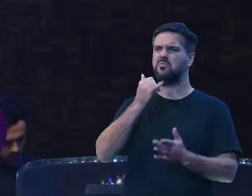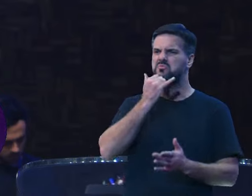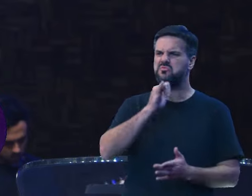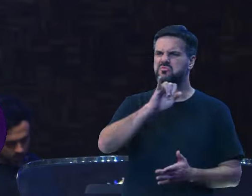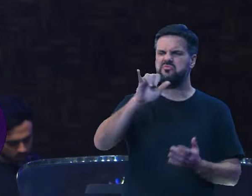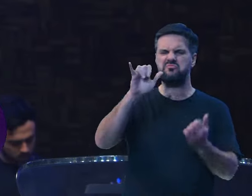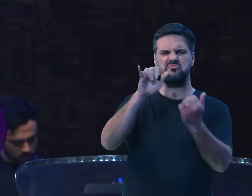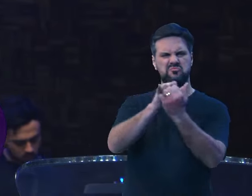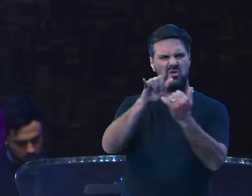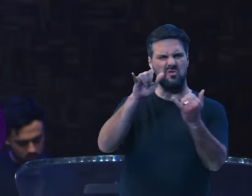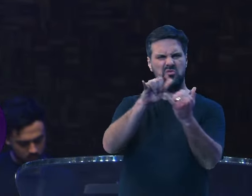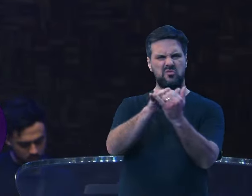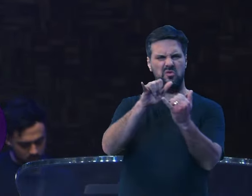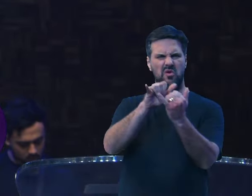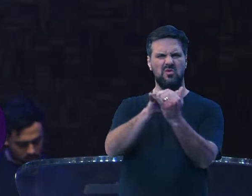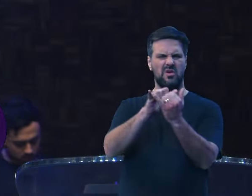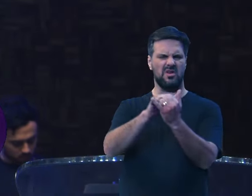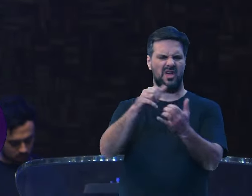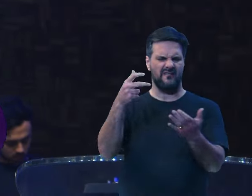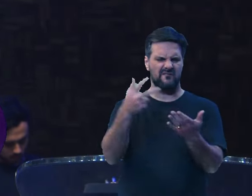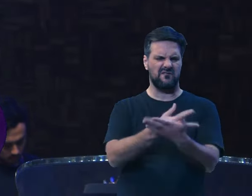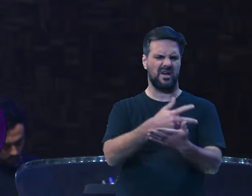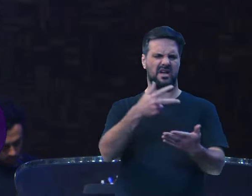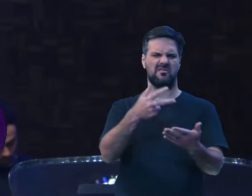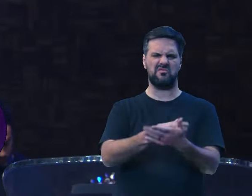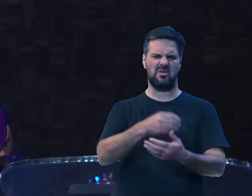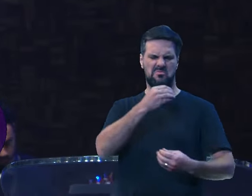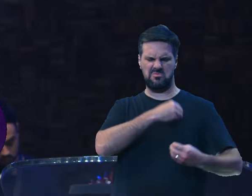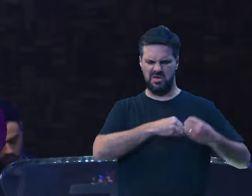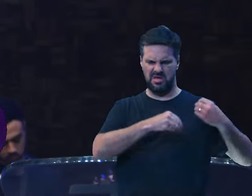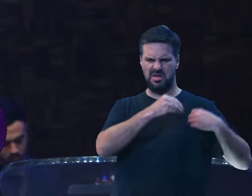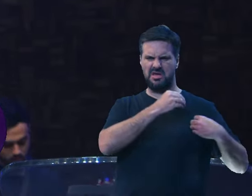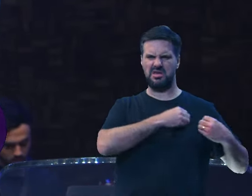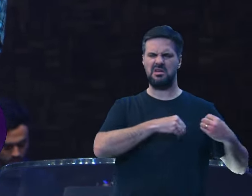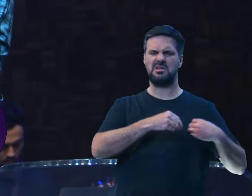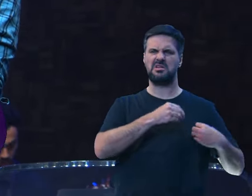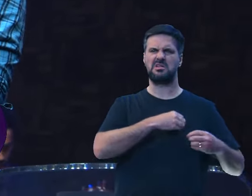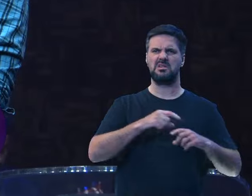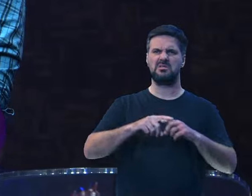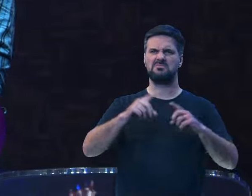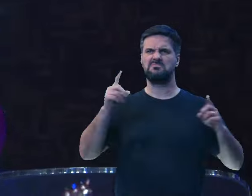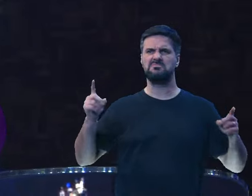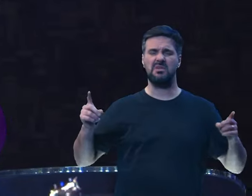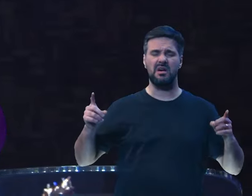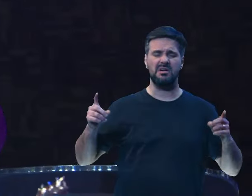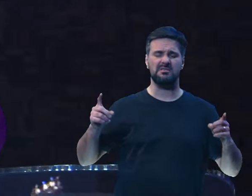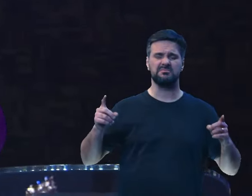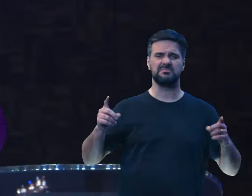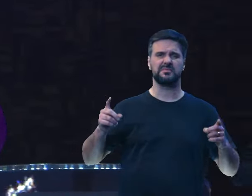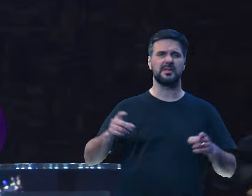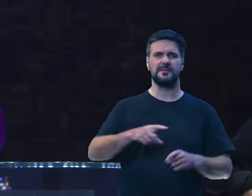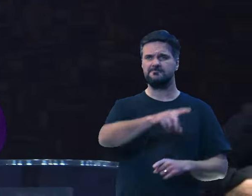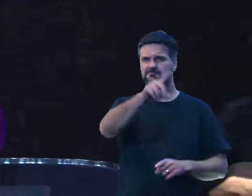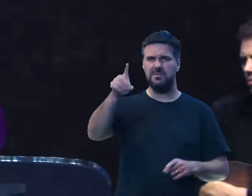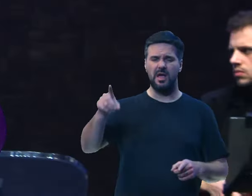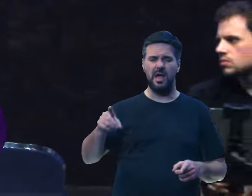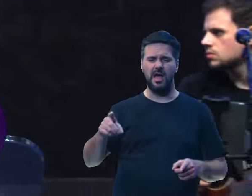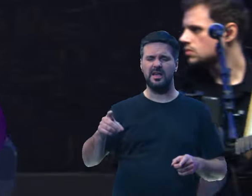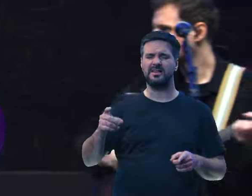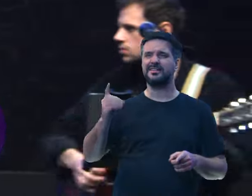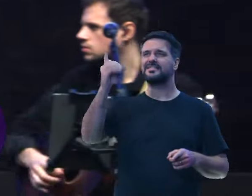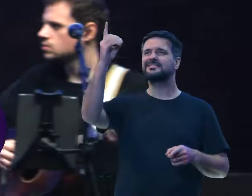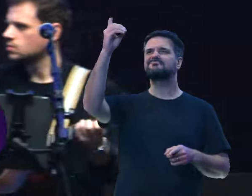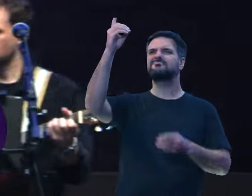E isso talvez não faça tanto sentido assim para você. Mas sabe, eu quero te dizer uma coisa.